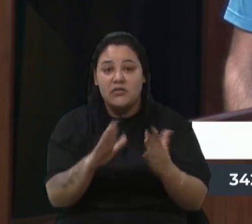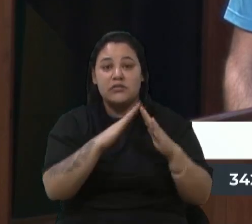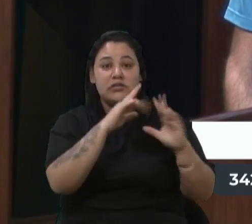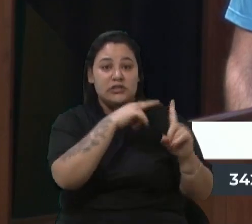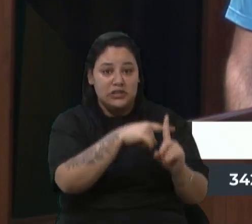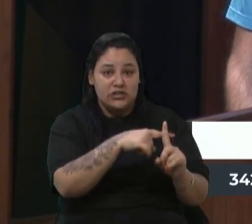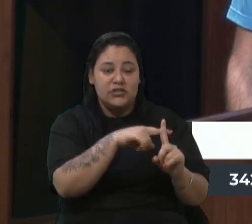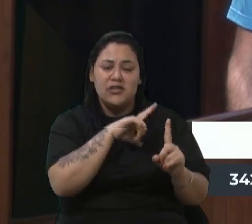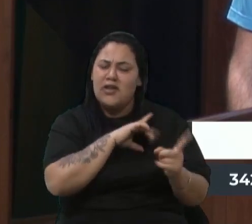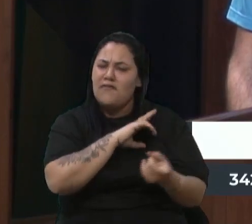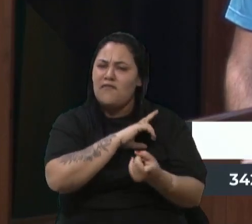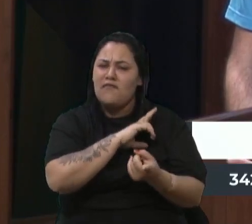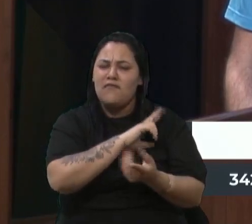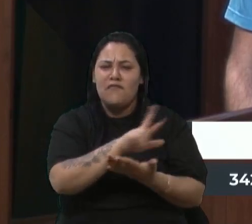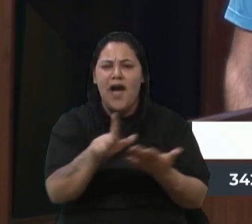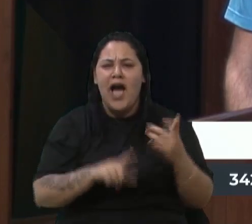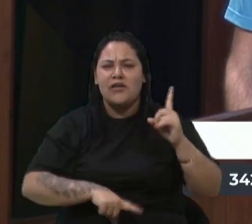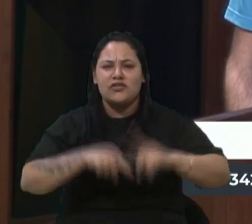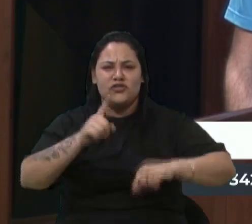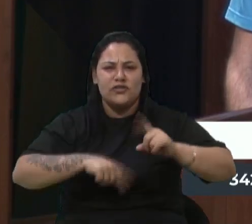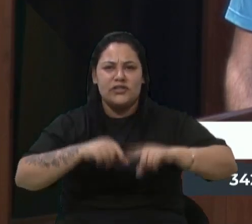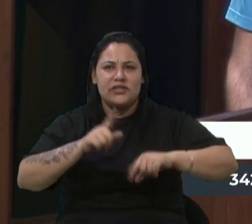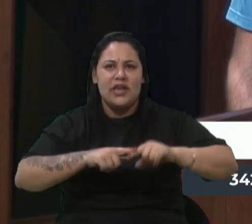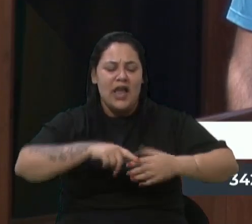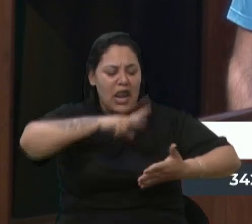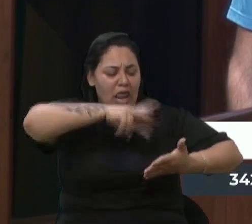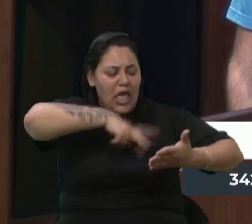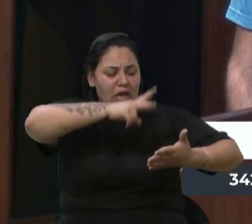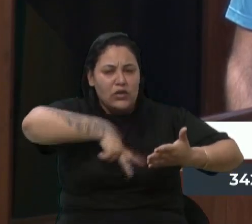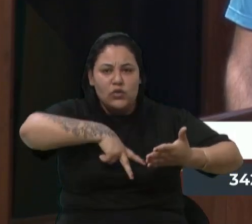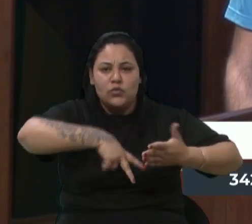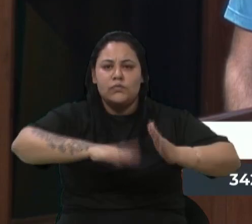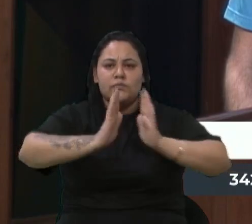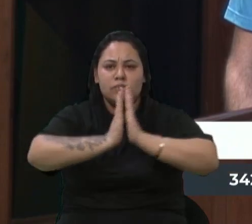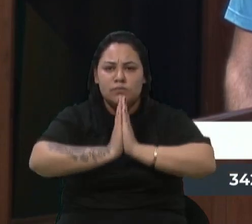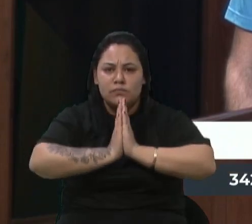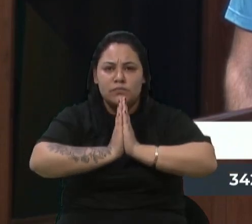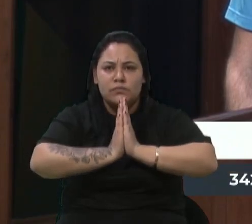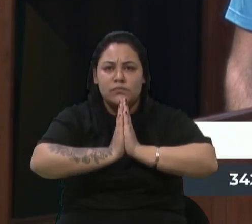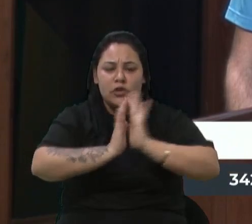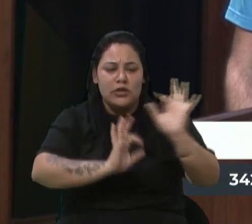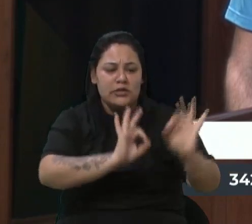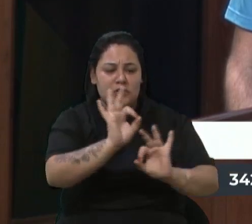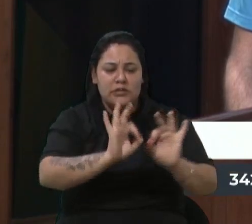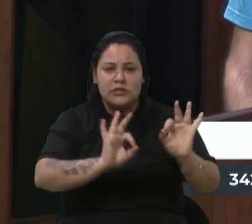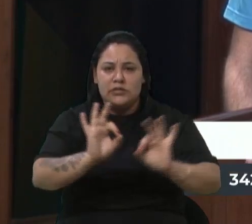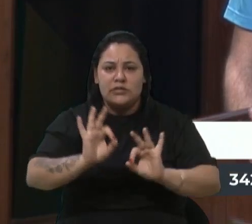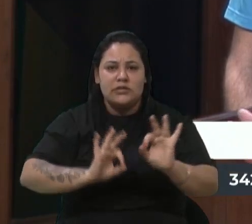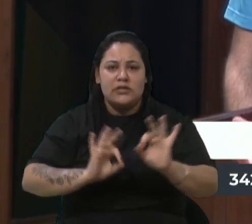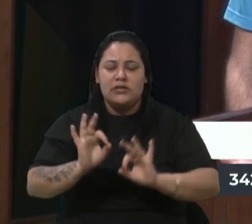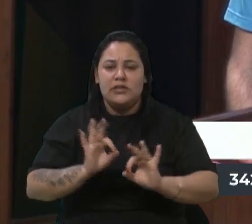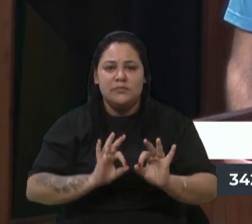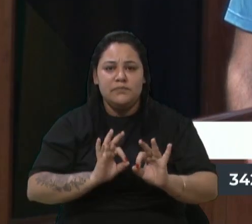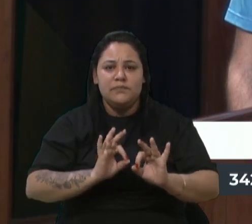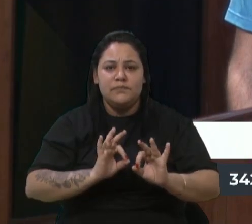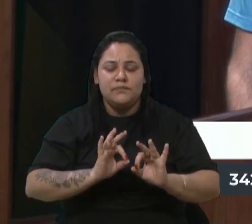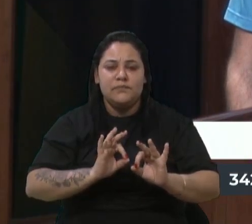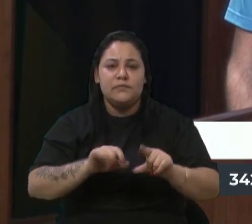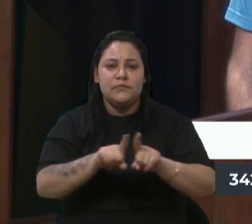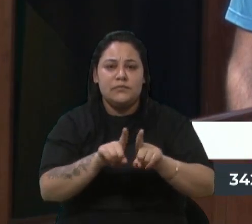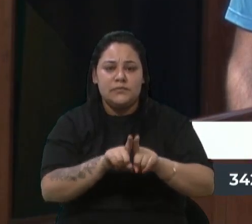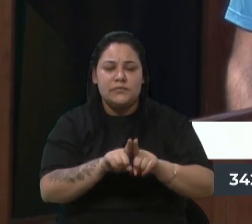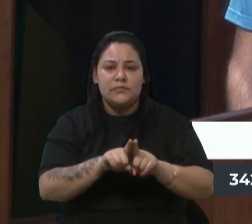várias atividades, como liturgias de missas, preparações para os batismos, preparação para o